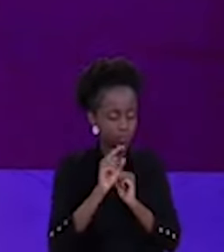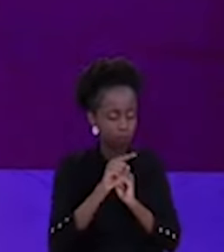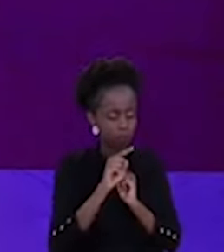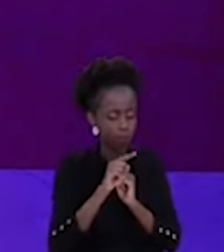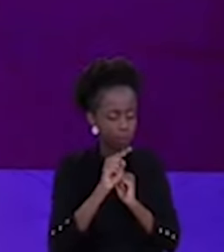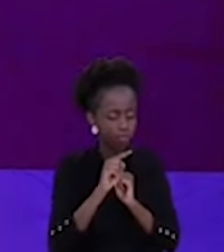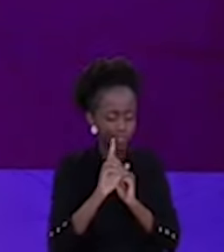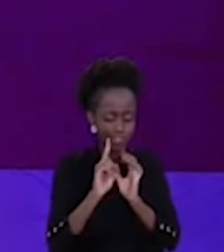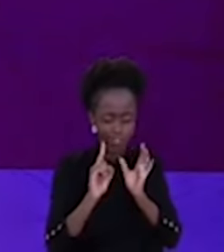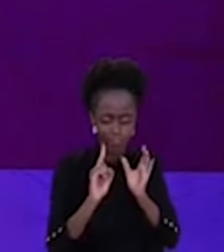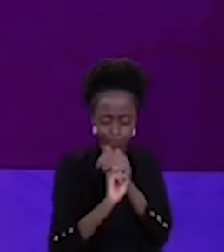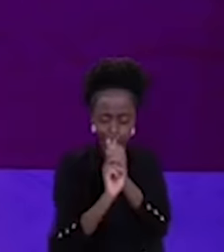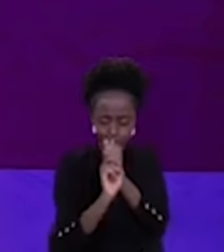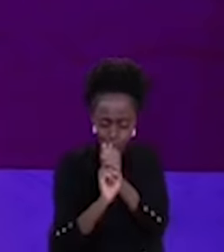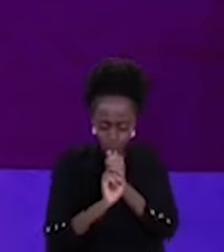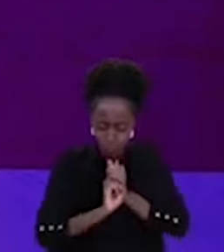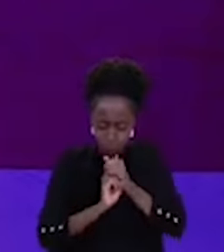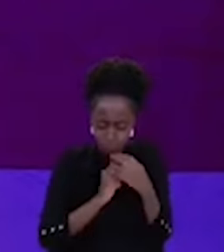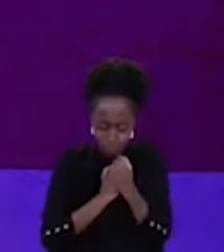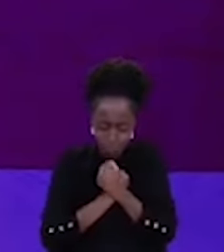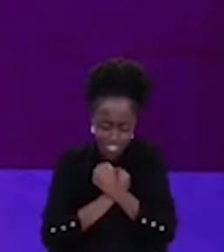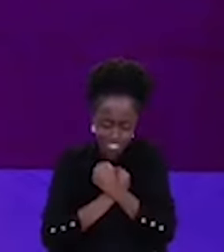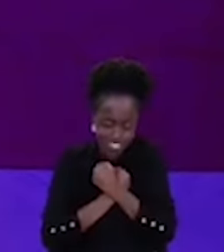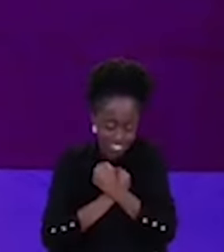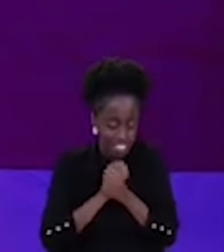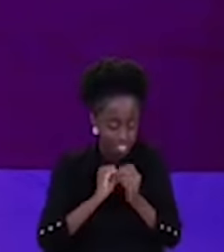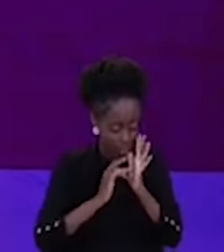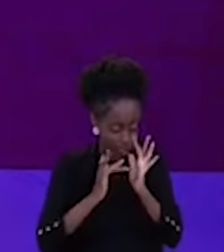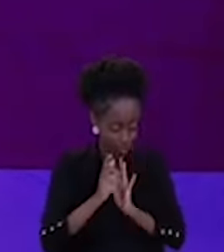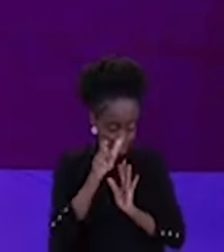você o agarraria, abraçaria forte.